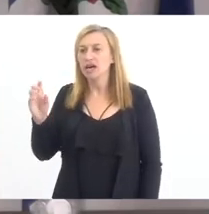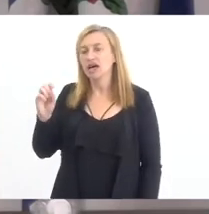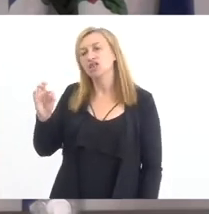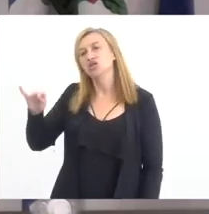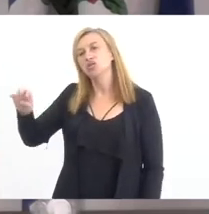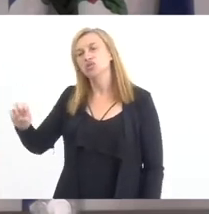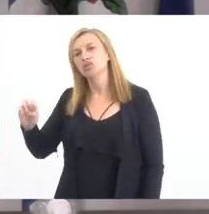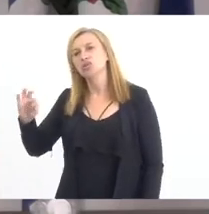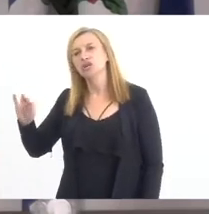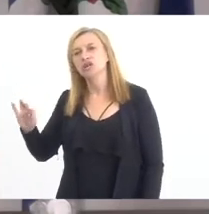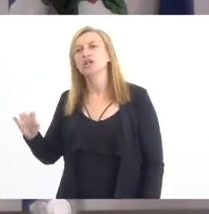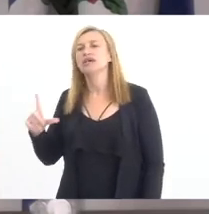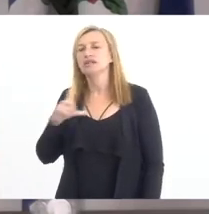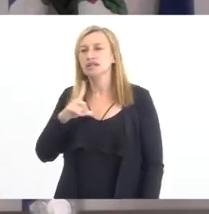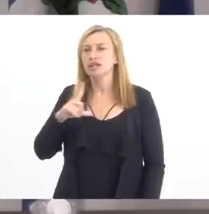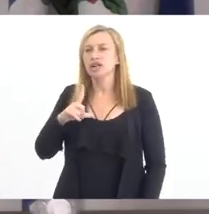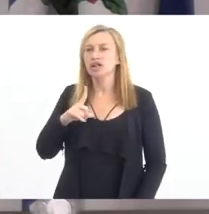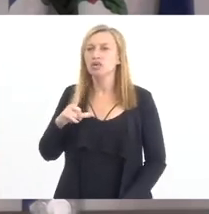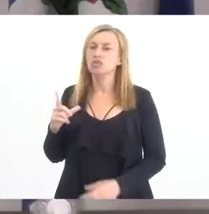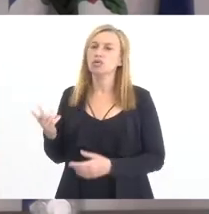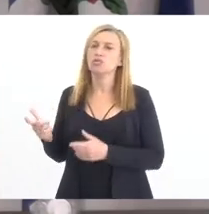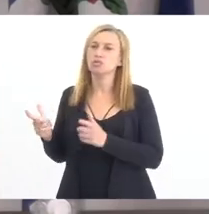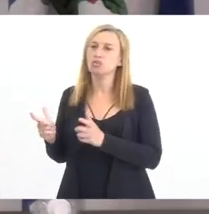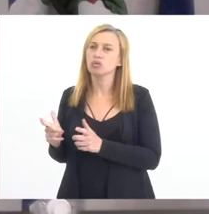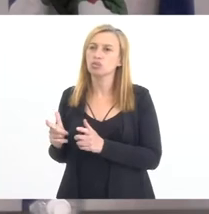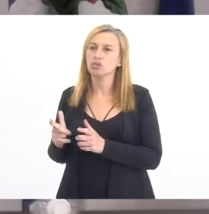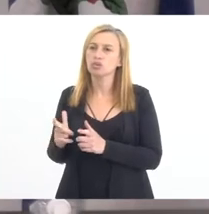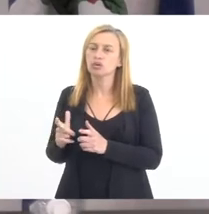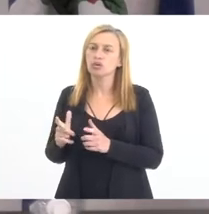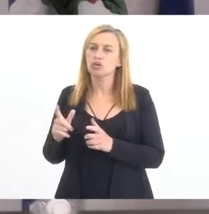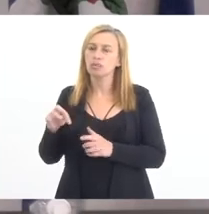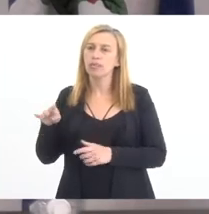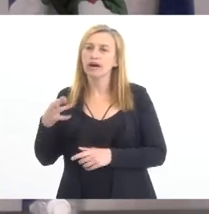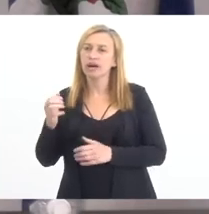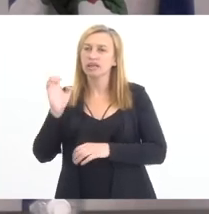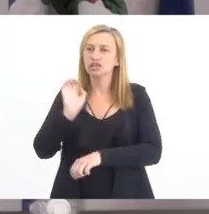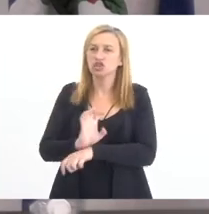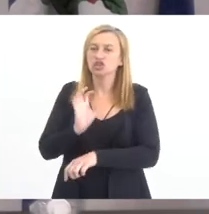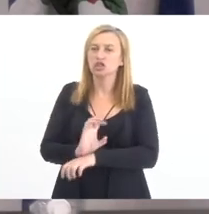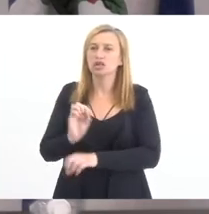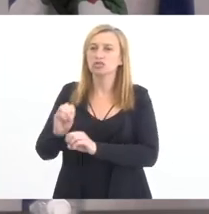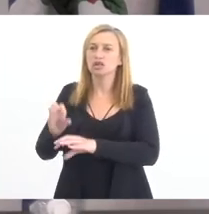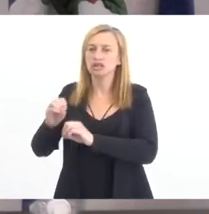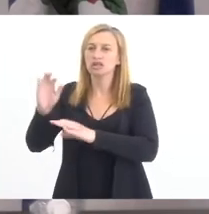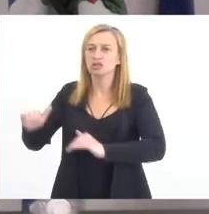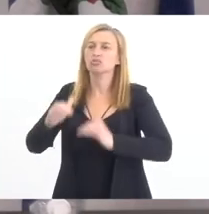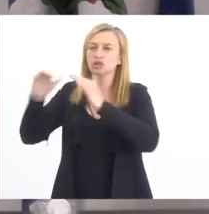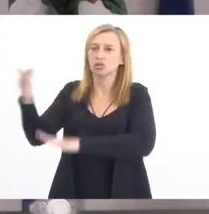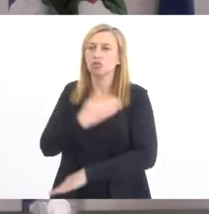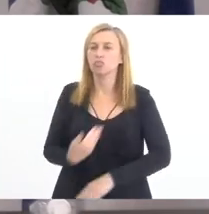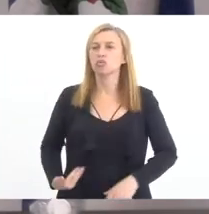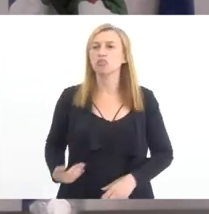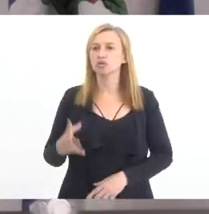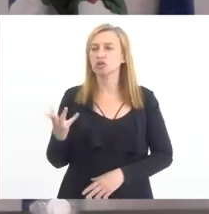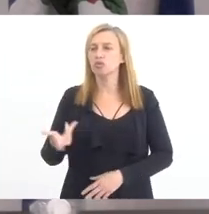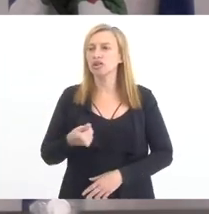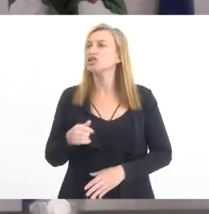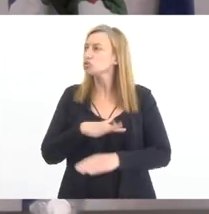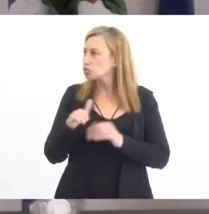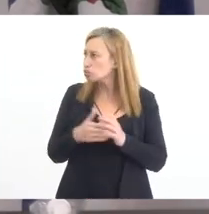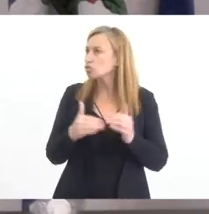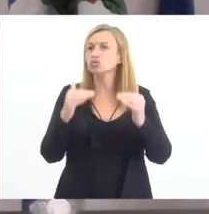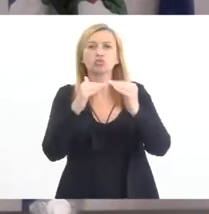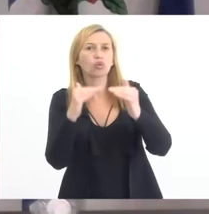ter um instrumento, um aparelho do Estado de ensino superior público de qualidade. Todos aqui concordam com